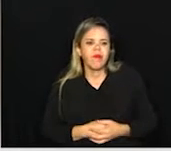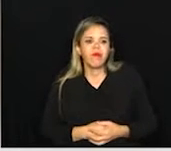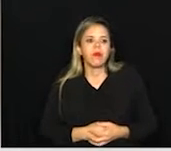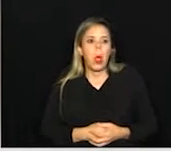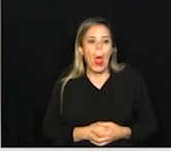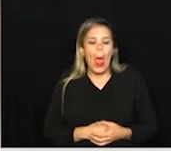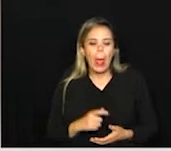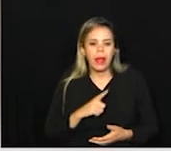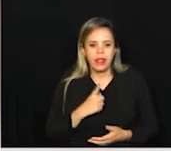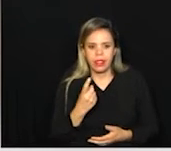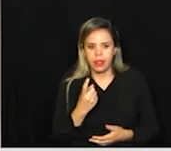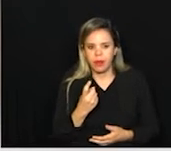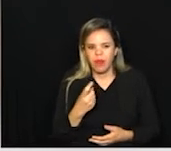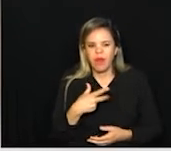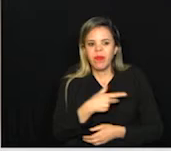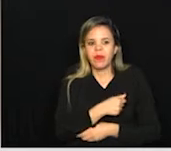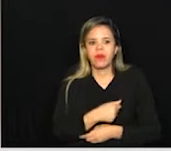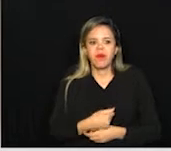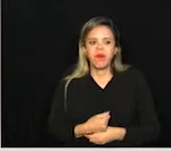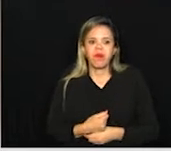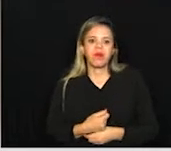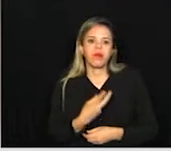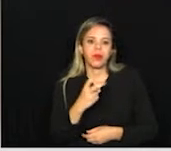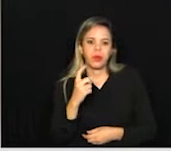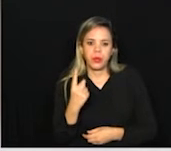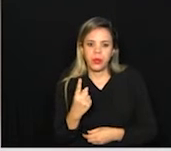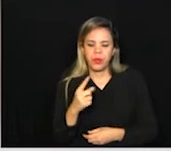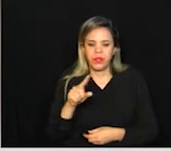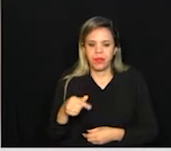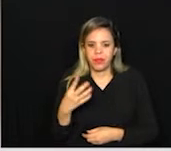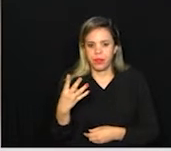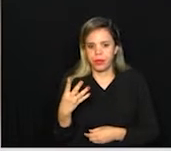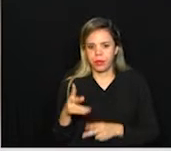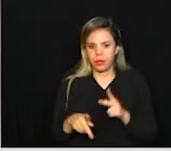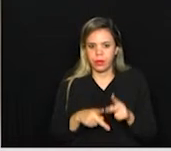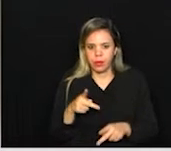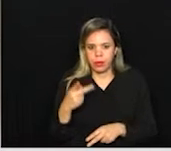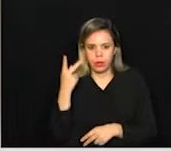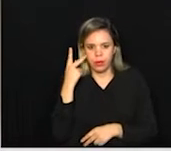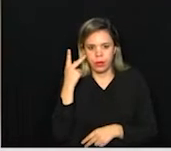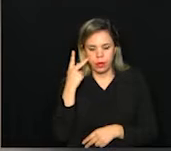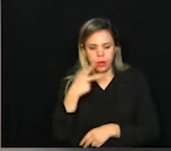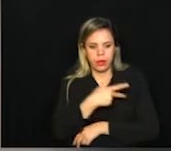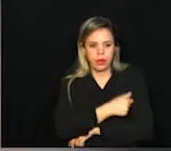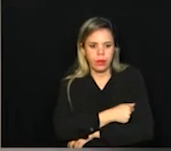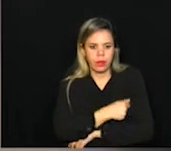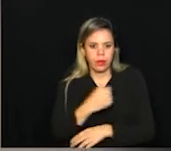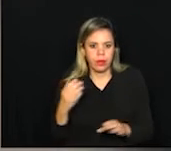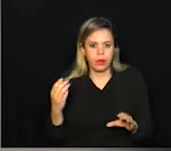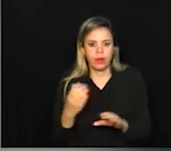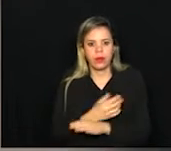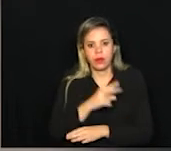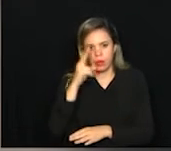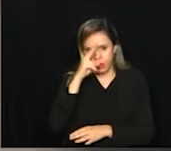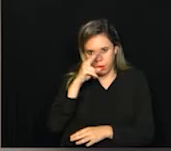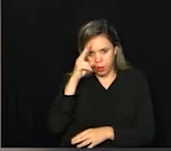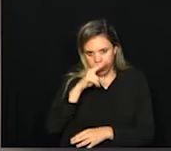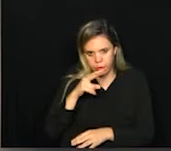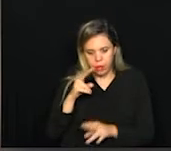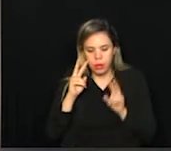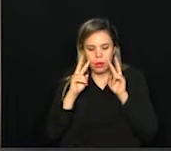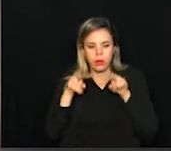tem apenas uma dose e 21,04% da população de São Paulo com esquema vacinal completo. Lembrando que a gente está